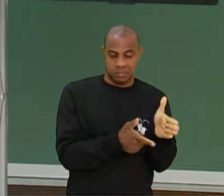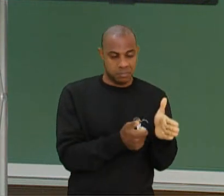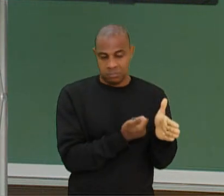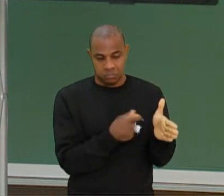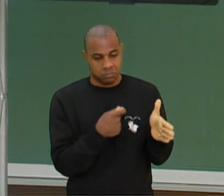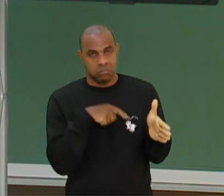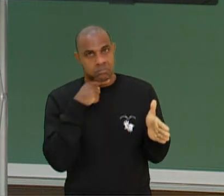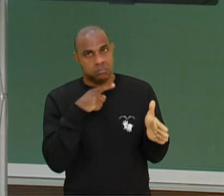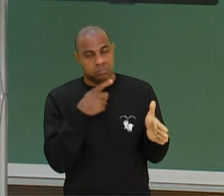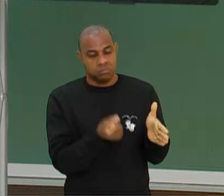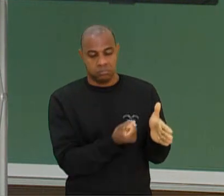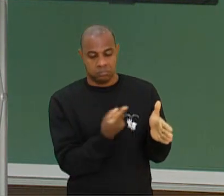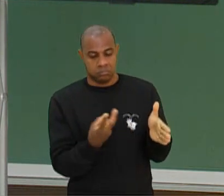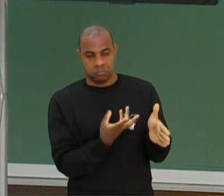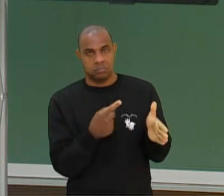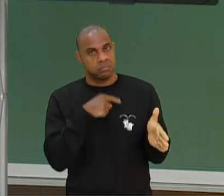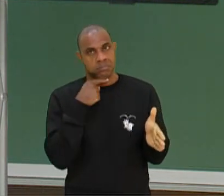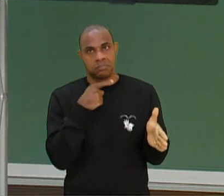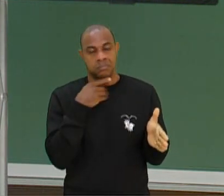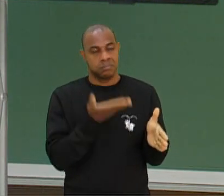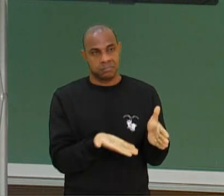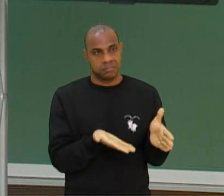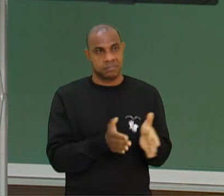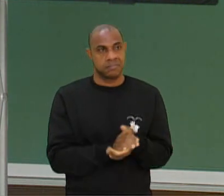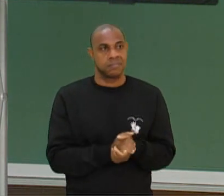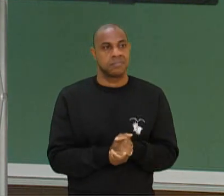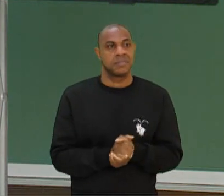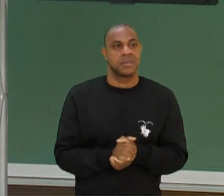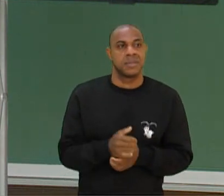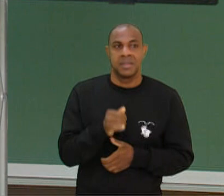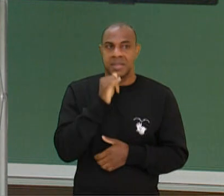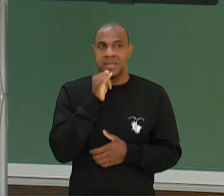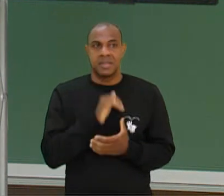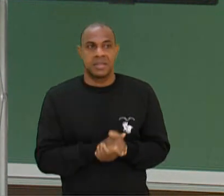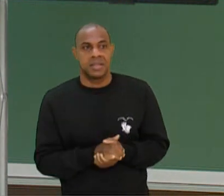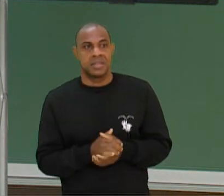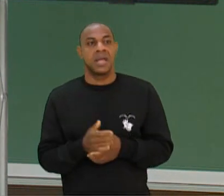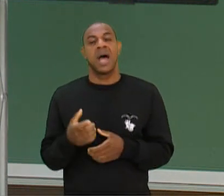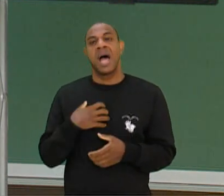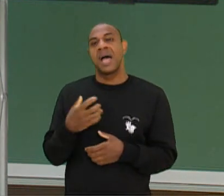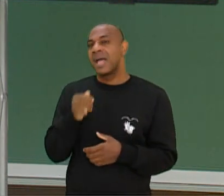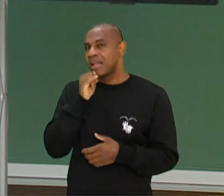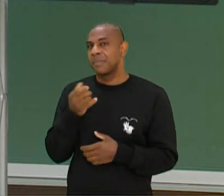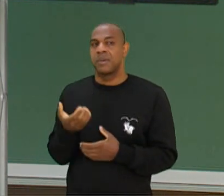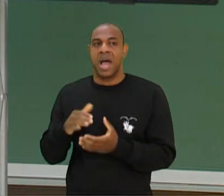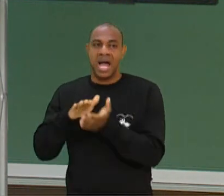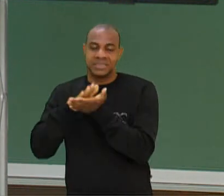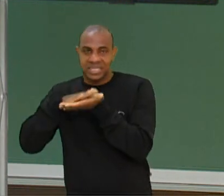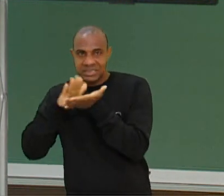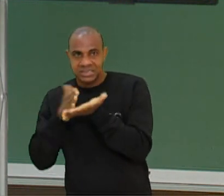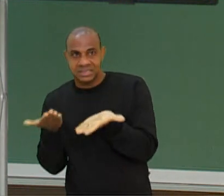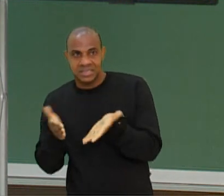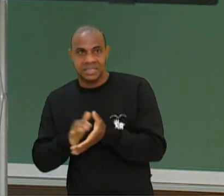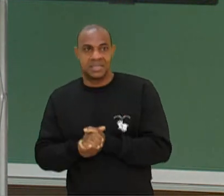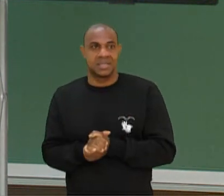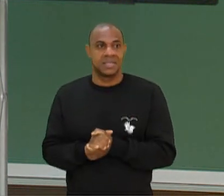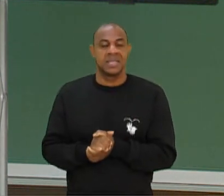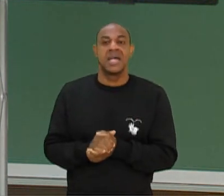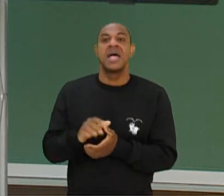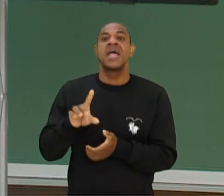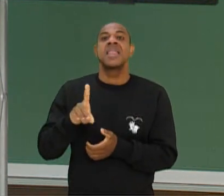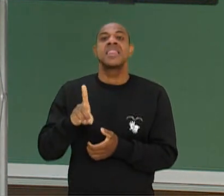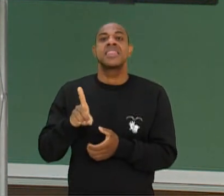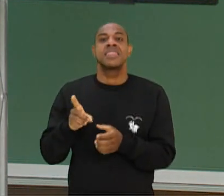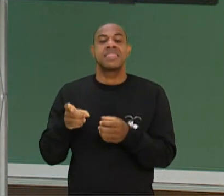pede, I would like 2 sandwiches. Eu quero 2 sanduíches. Claro que dá para contar. DVDs, também, quantidade de DVDs. Que